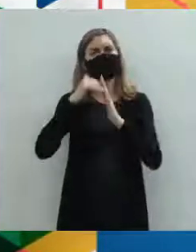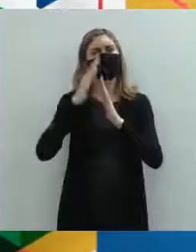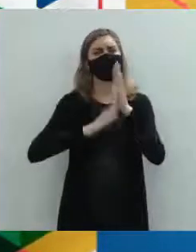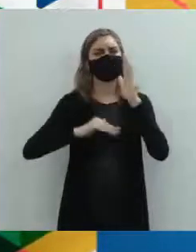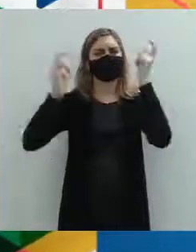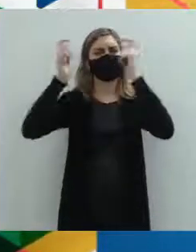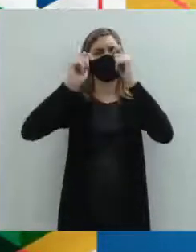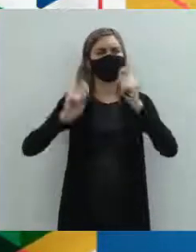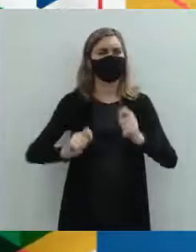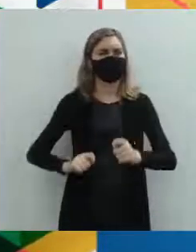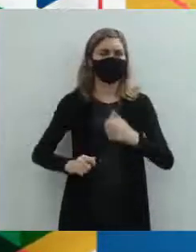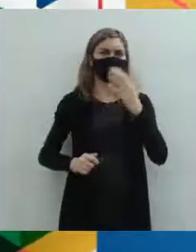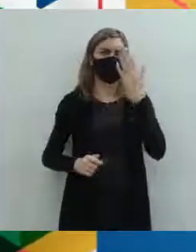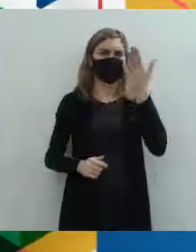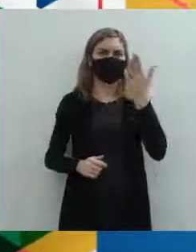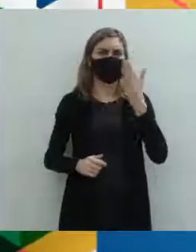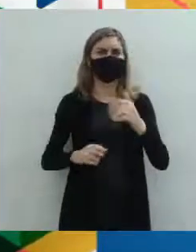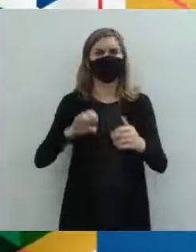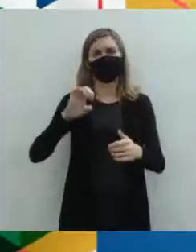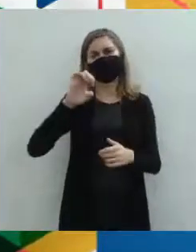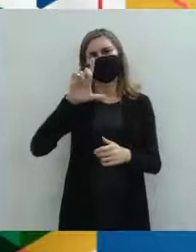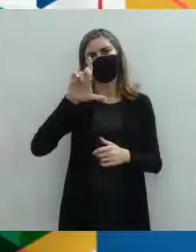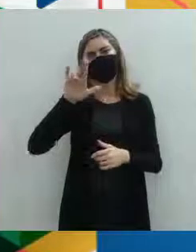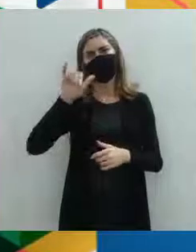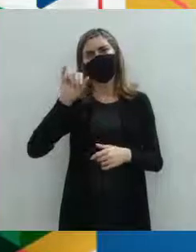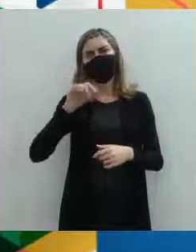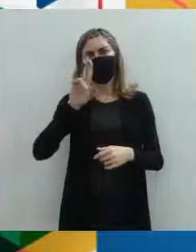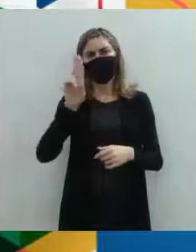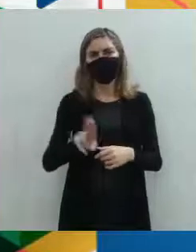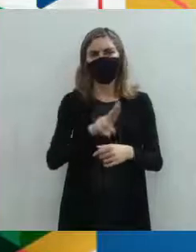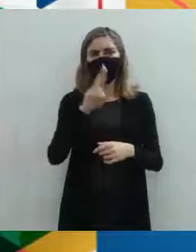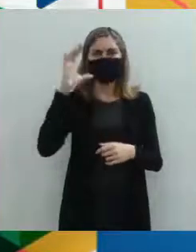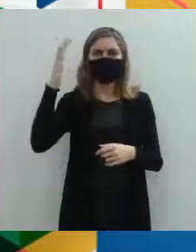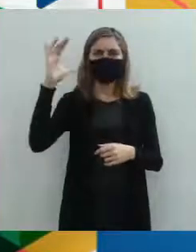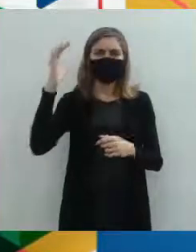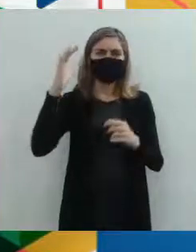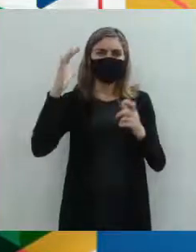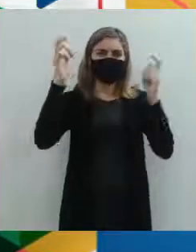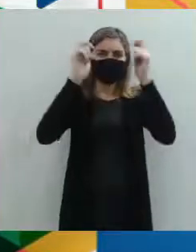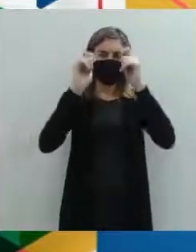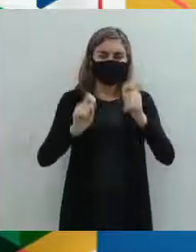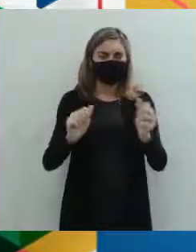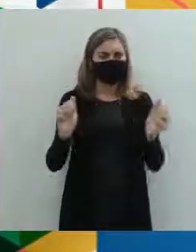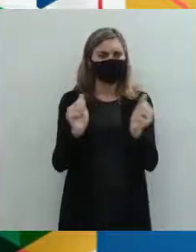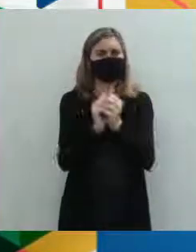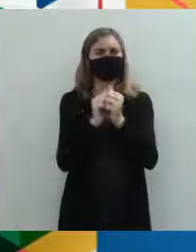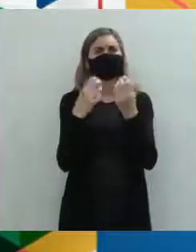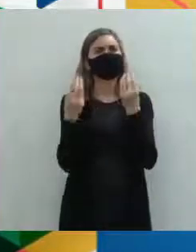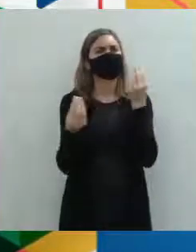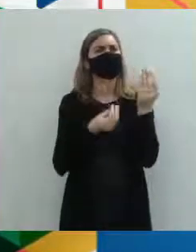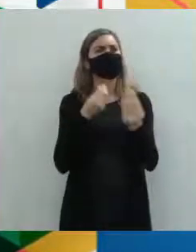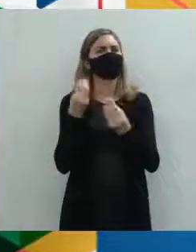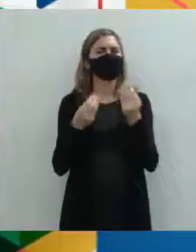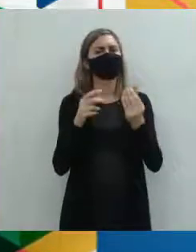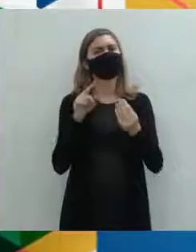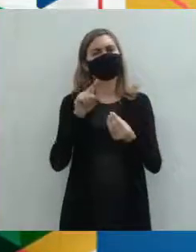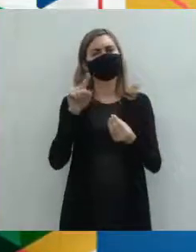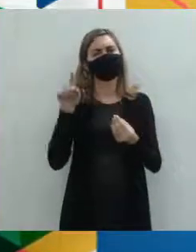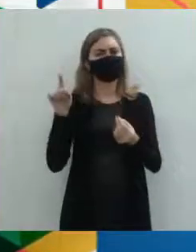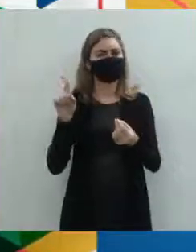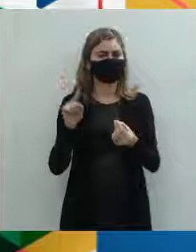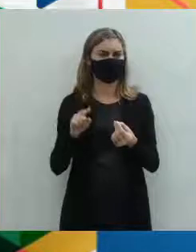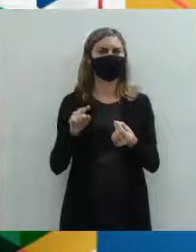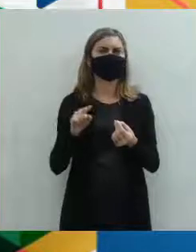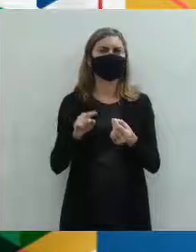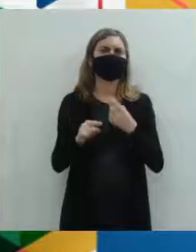como Claude Monet, eles vão utilizar a ciência e a arte juntas. Como assim, professora? É que ele, o